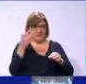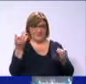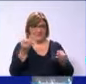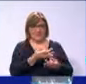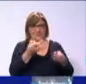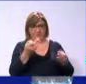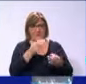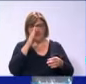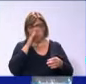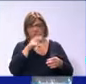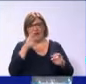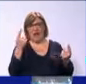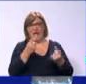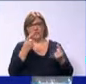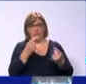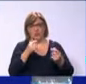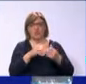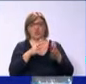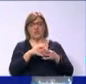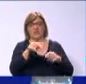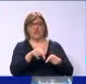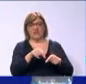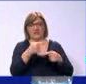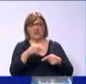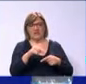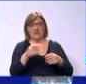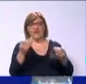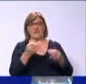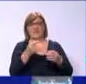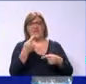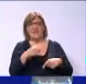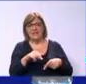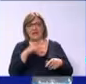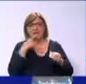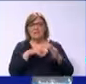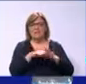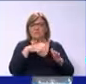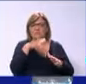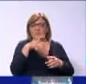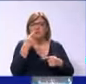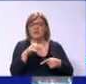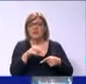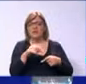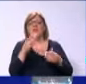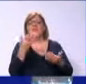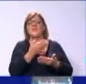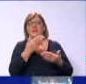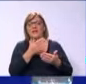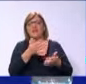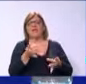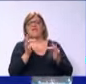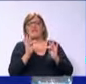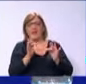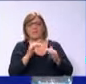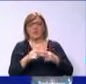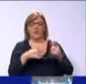se estas acusações e tudo aquilo que está efetivamente não tem fundamento e perguntar a quem de direito se vale a pena ou não